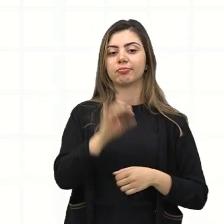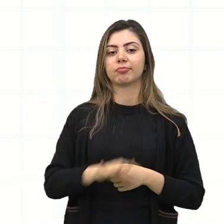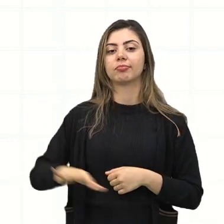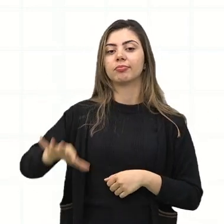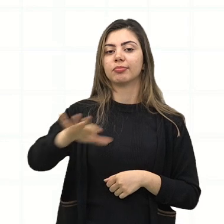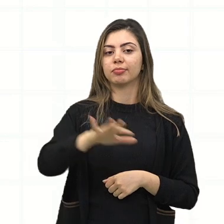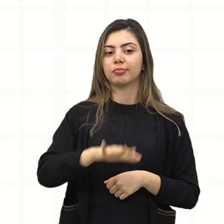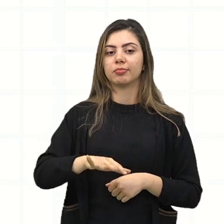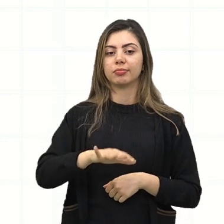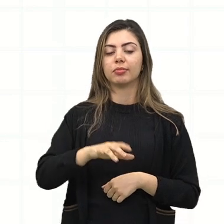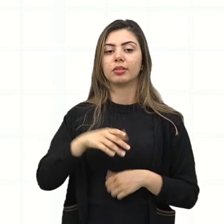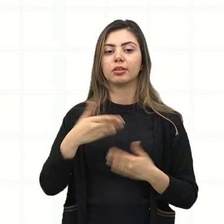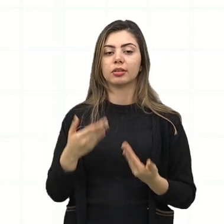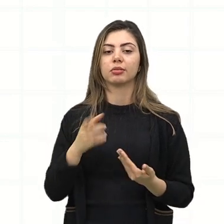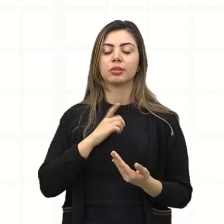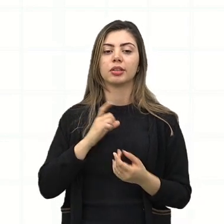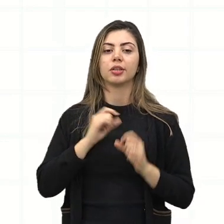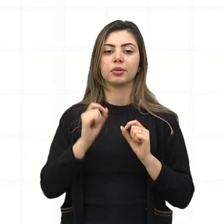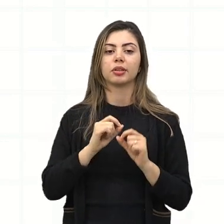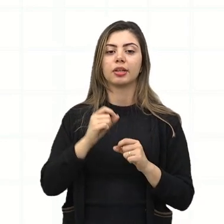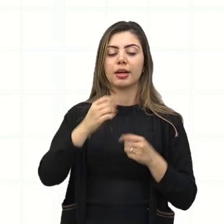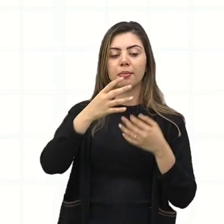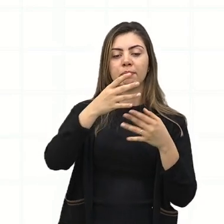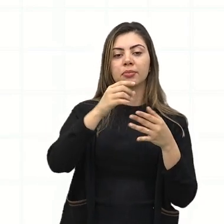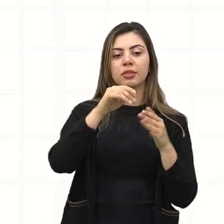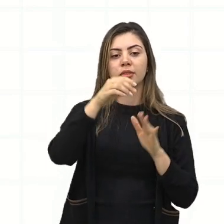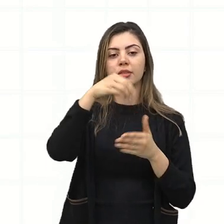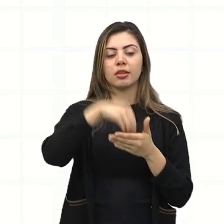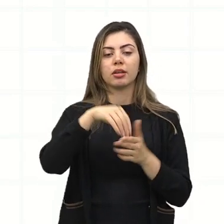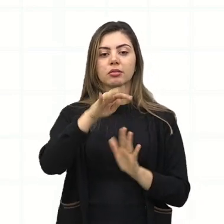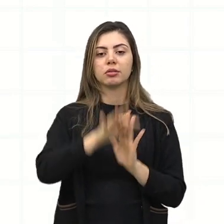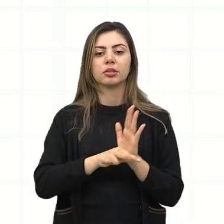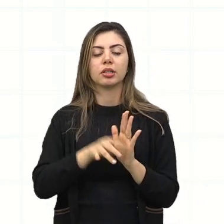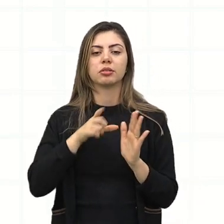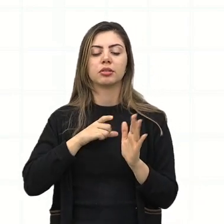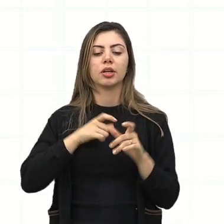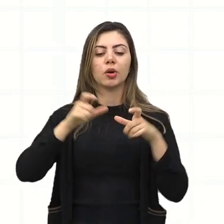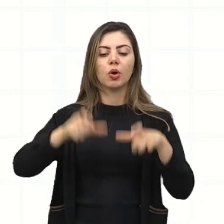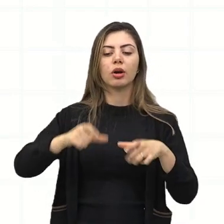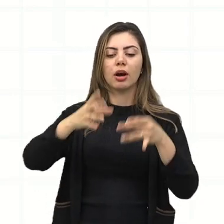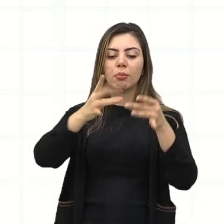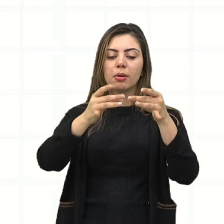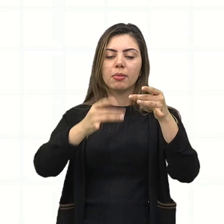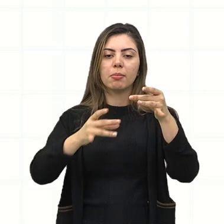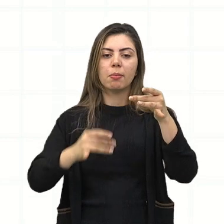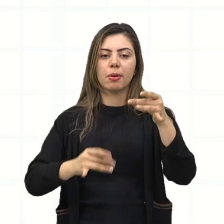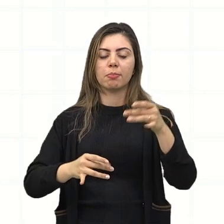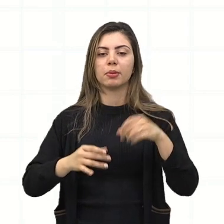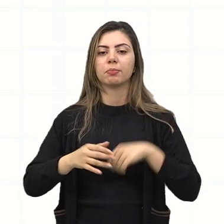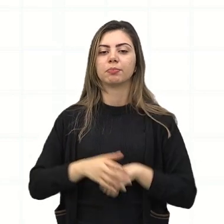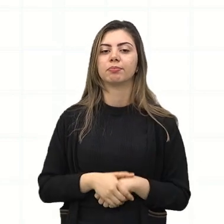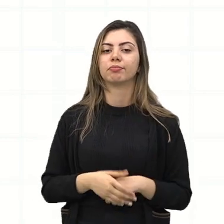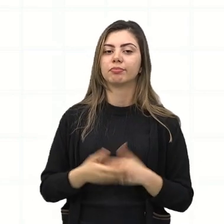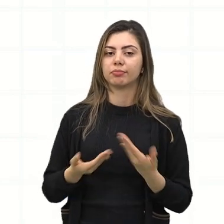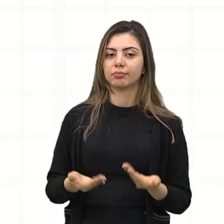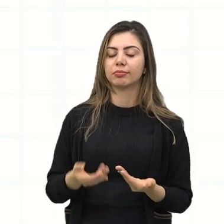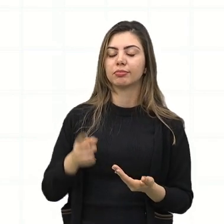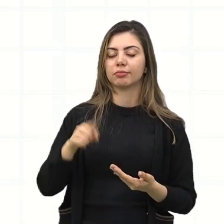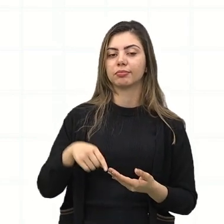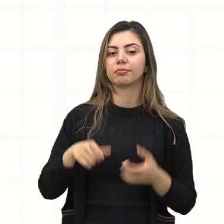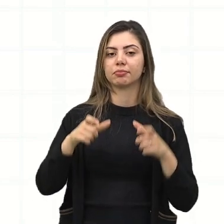é apresentado por meio de recursos descritivos que caracterizam o lugar. Então, o espaço é o